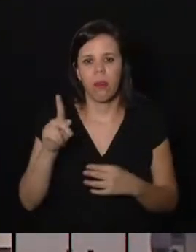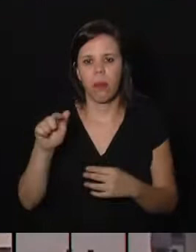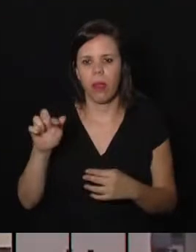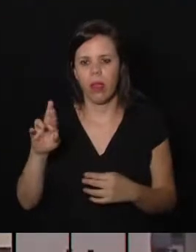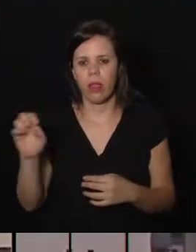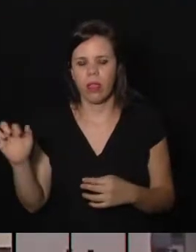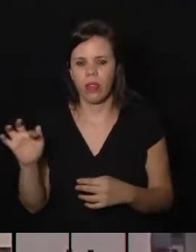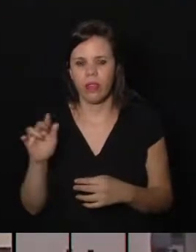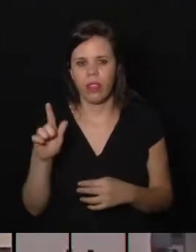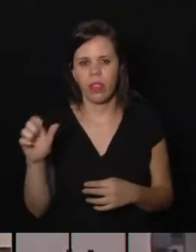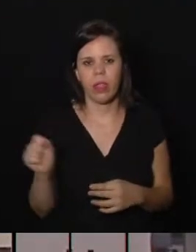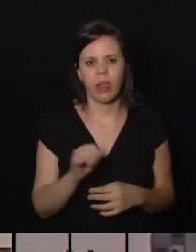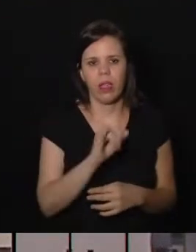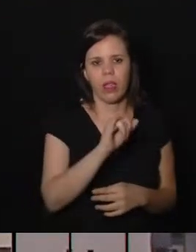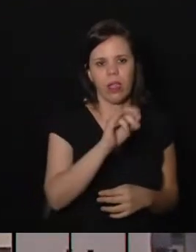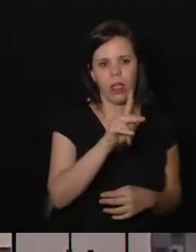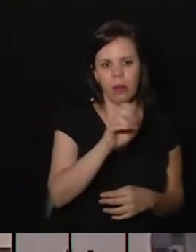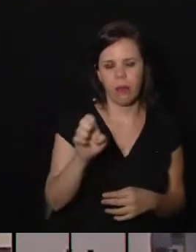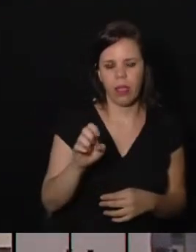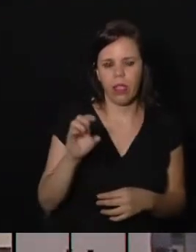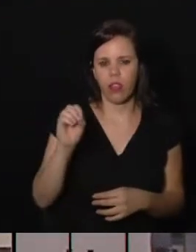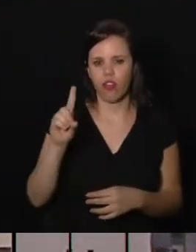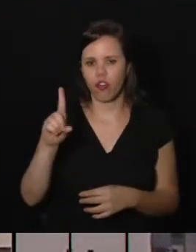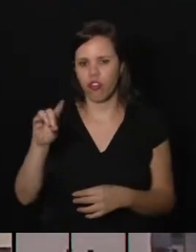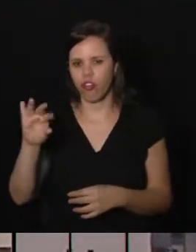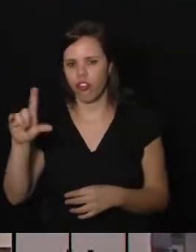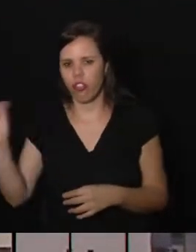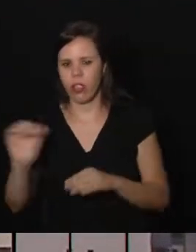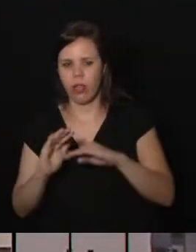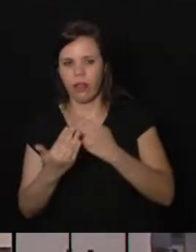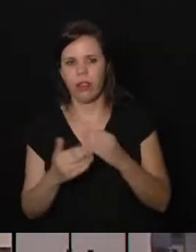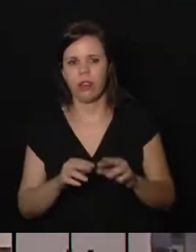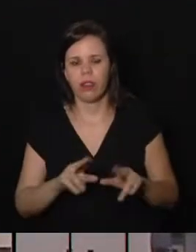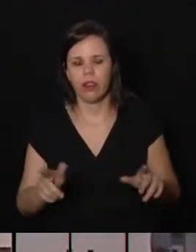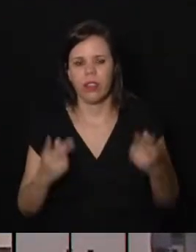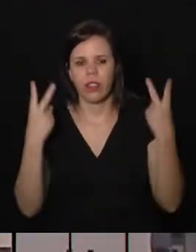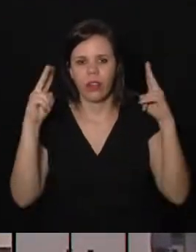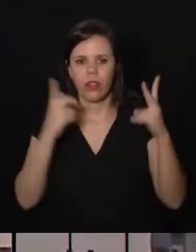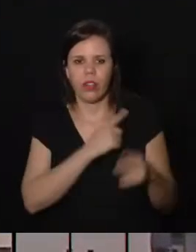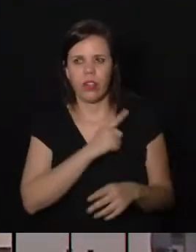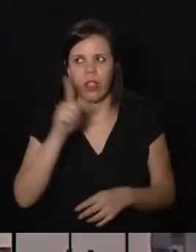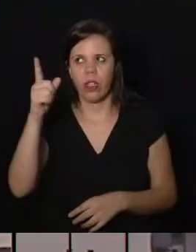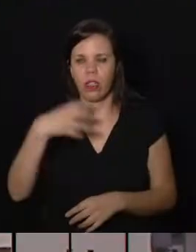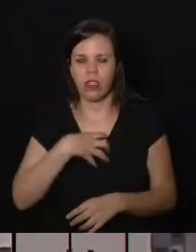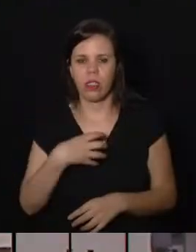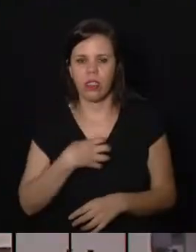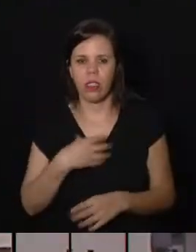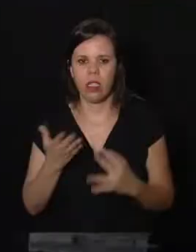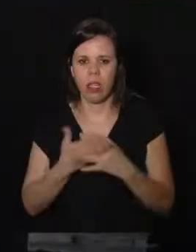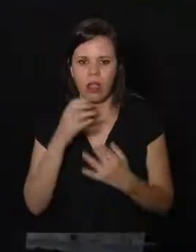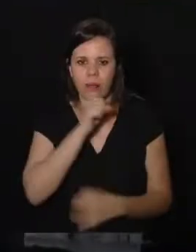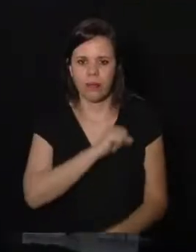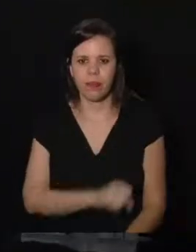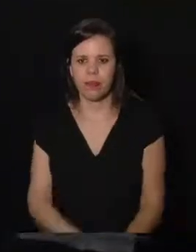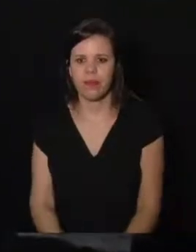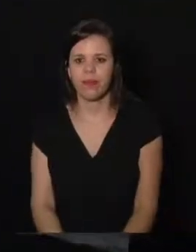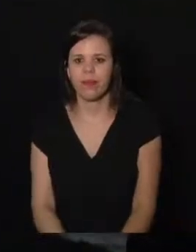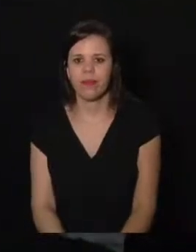Figueira, Vila IP e Santa Odila. E a vitória do Guarani em Salvador. O intervalo é rapidinho.